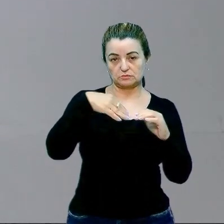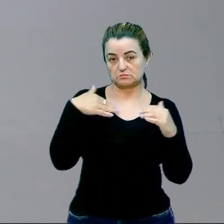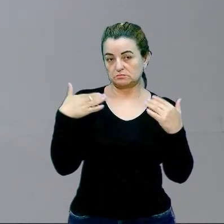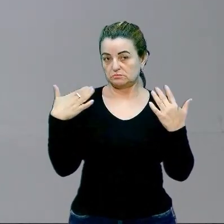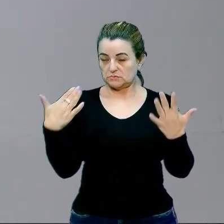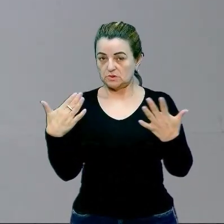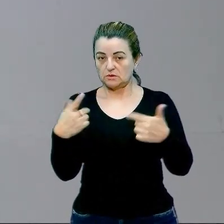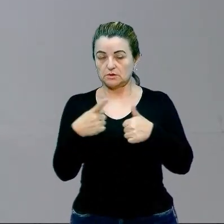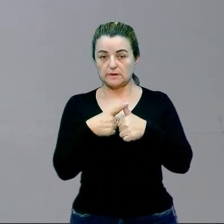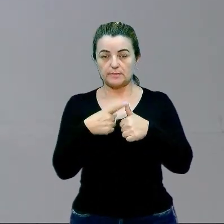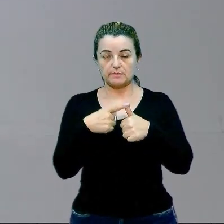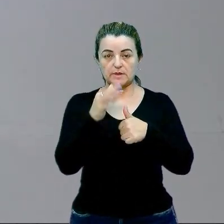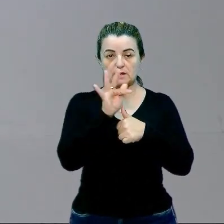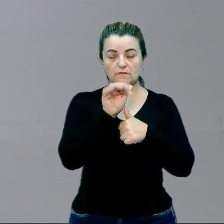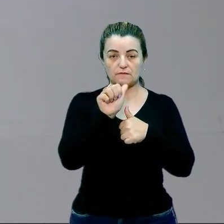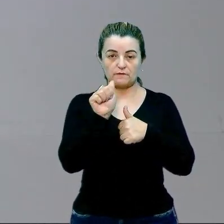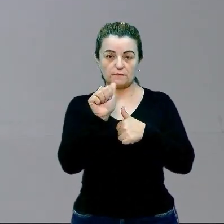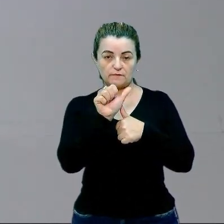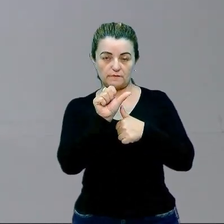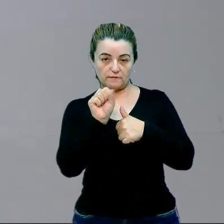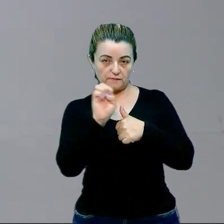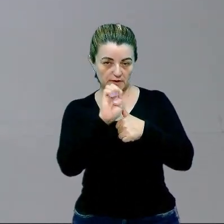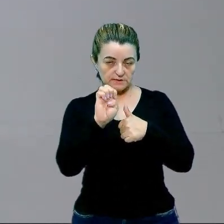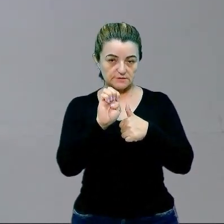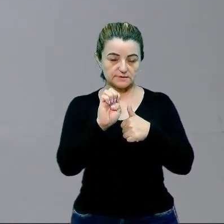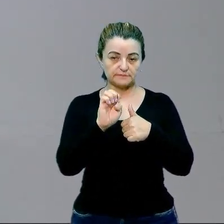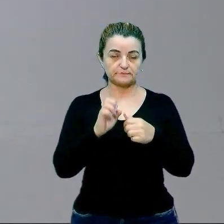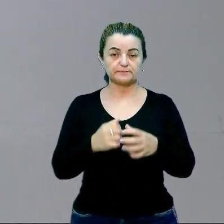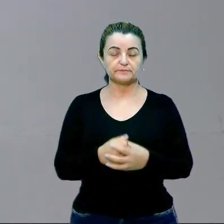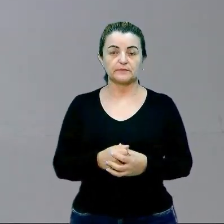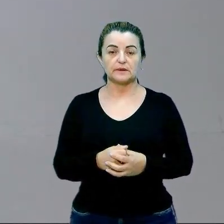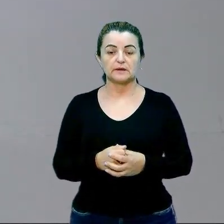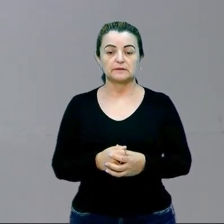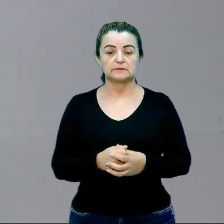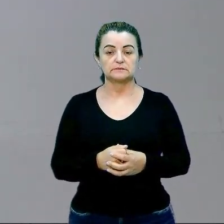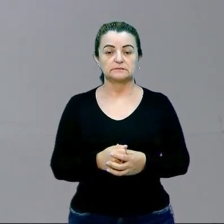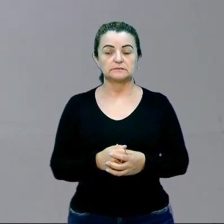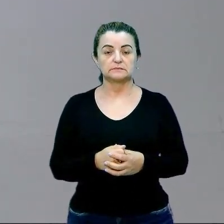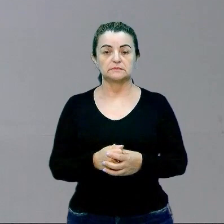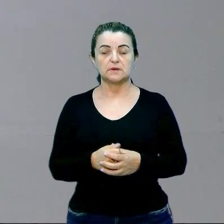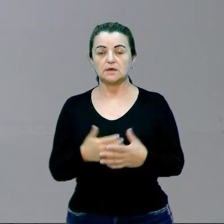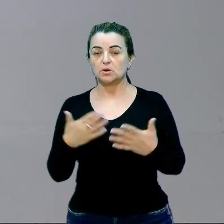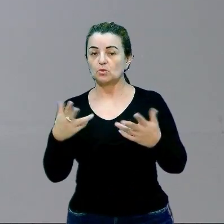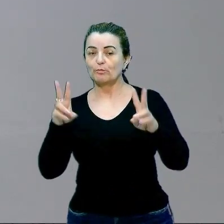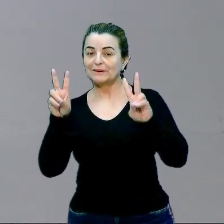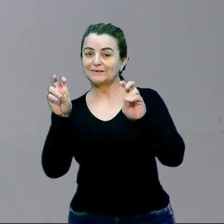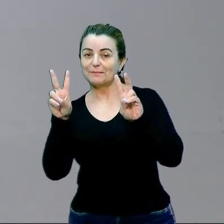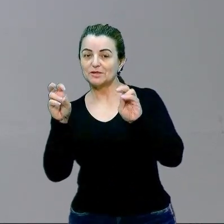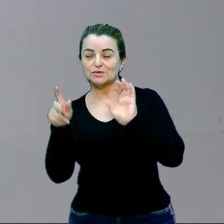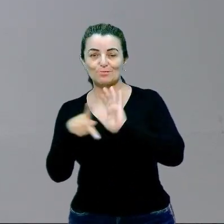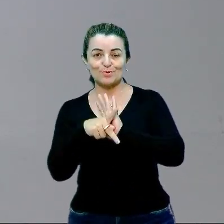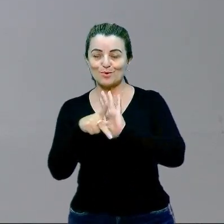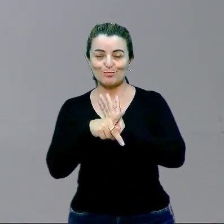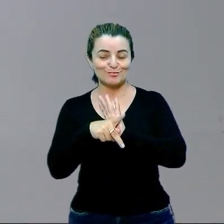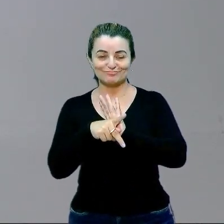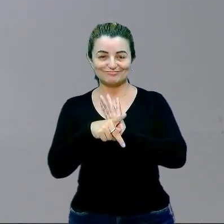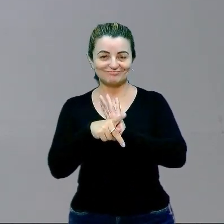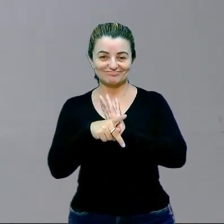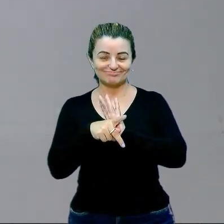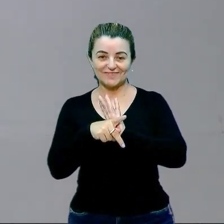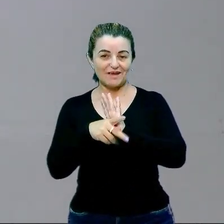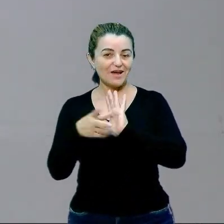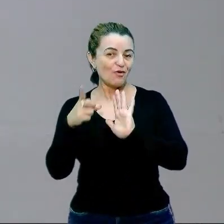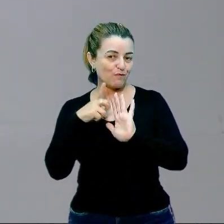da primeira fase, que é o tema do qual nós estamos tratando, uma temática específica. Então, eu vou